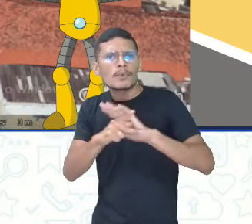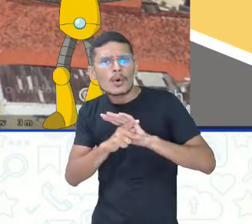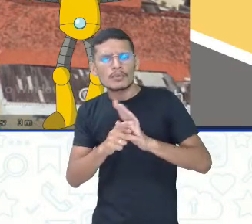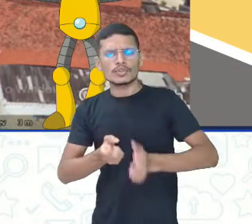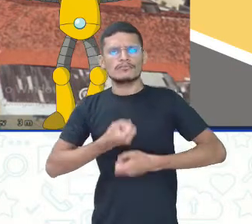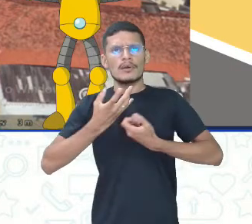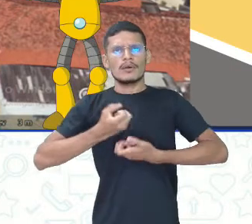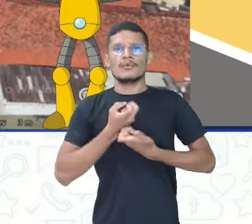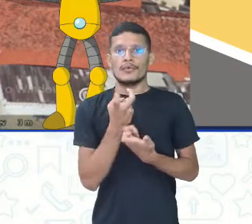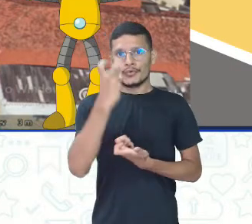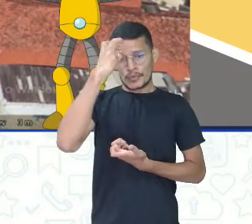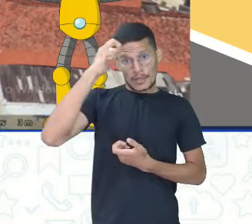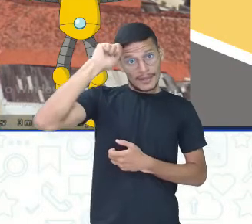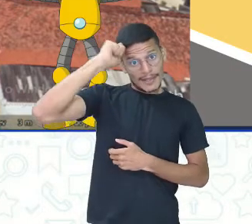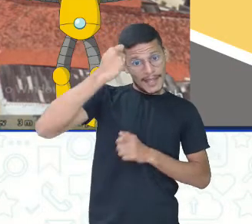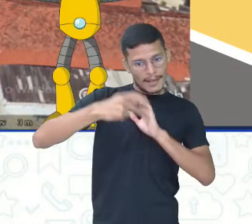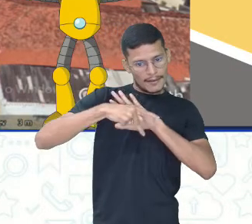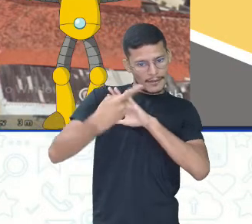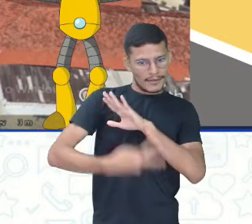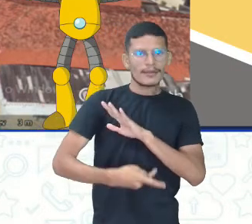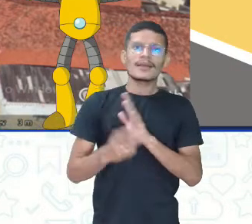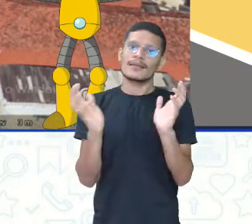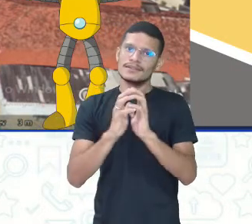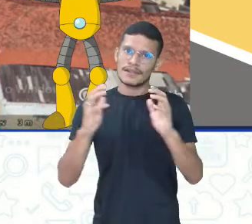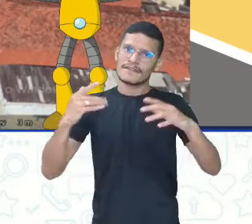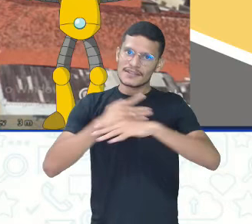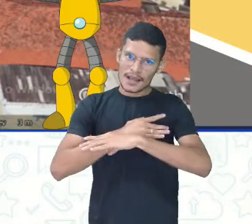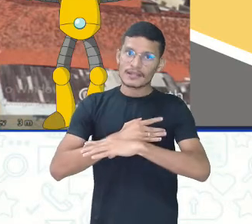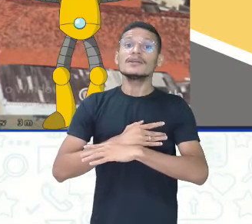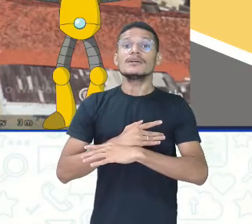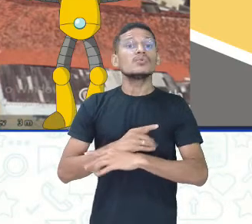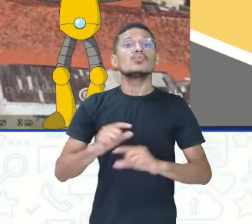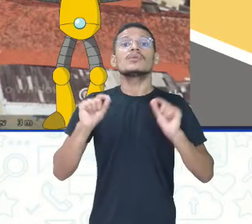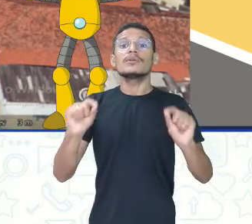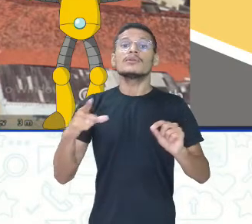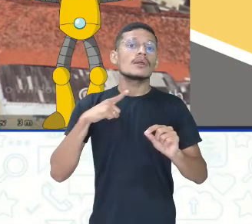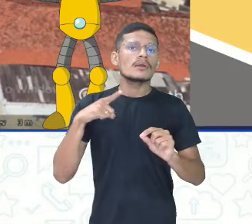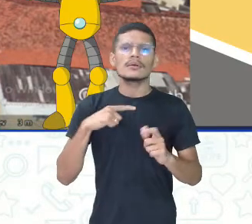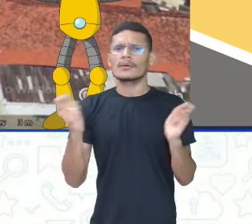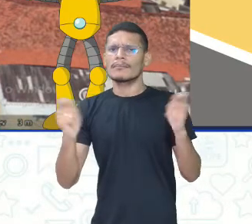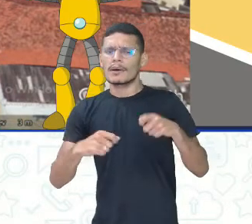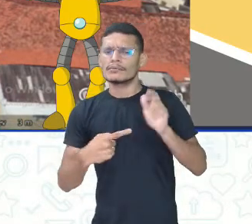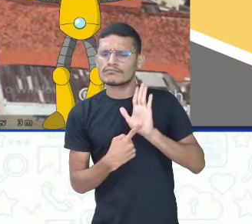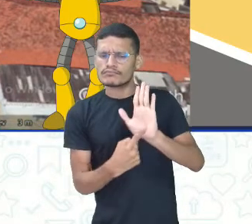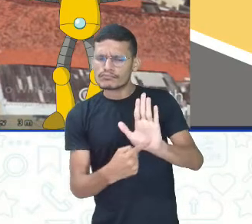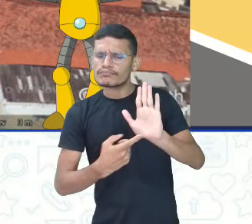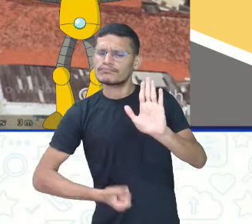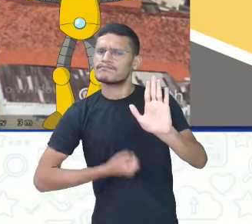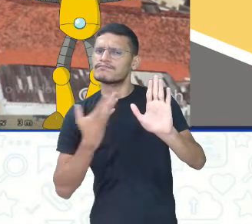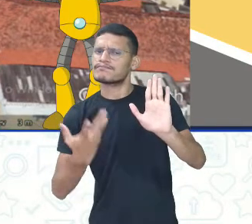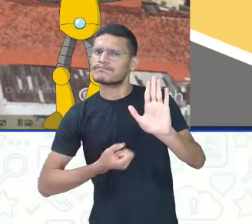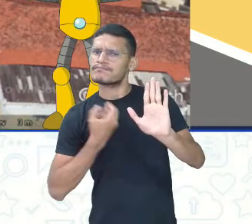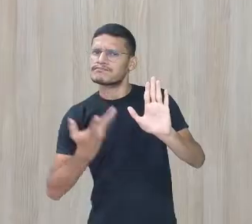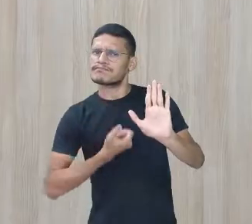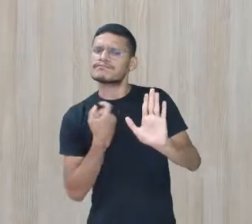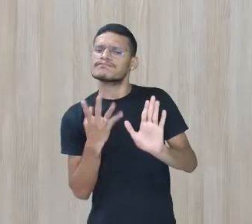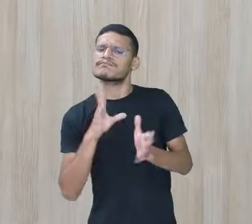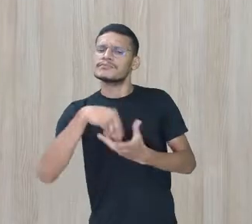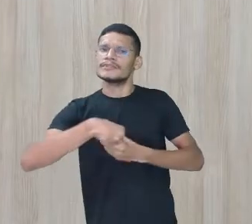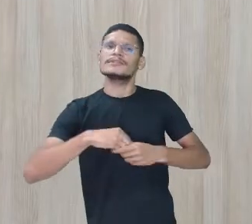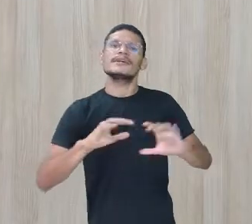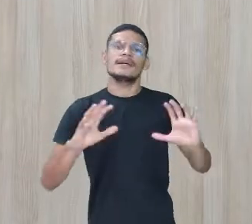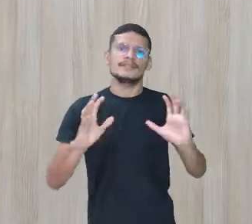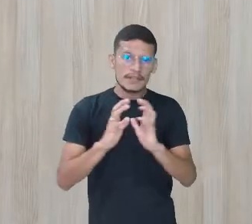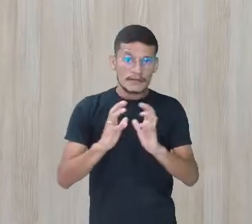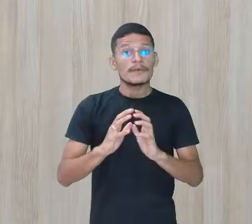expressões culturais negras na cidade do Recife, né, que possibilita com que ela possa se expressar para a cidade do Recife,